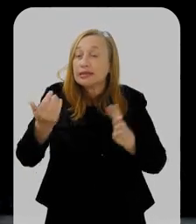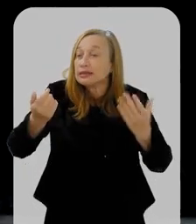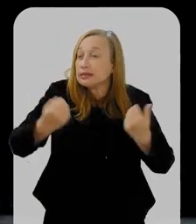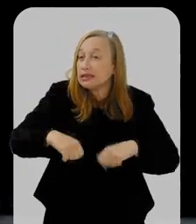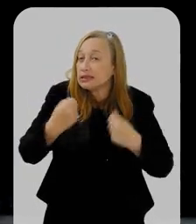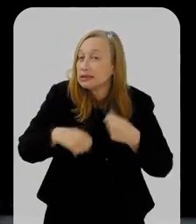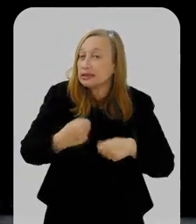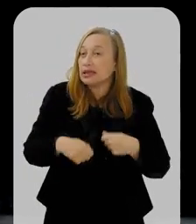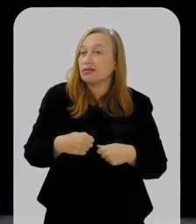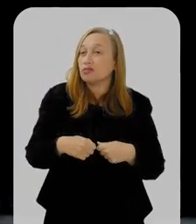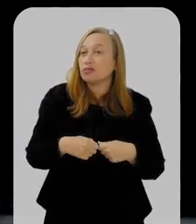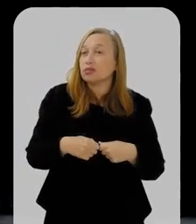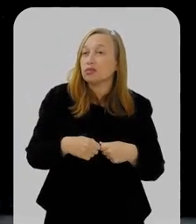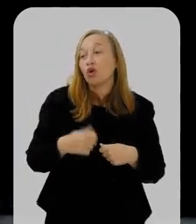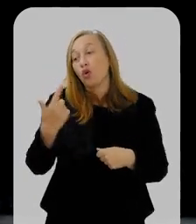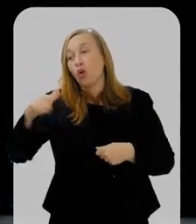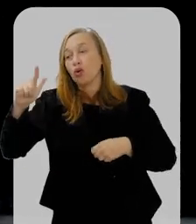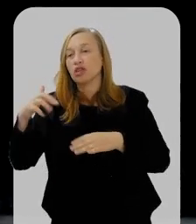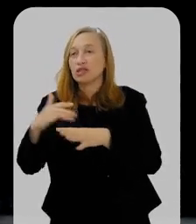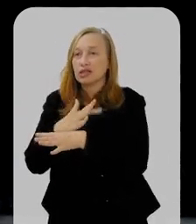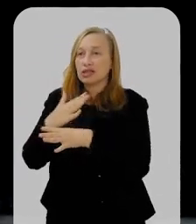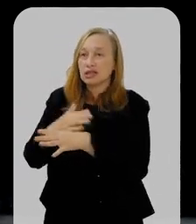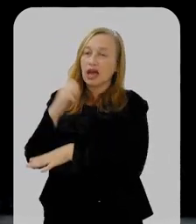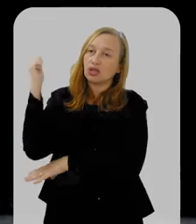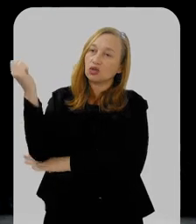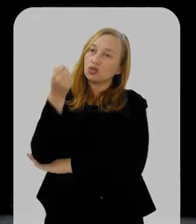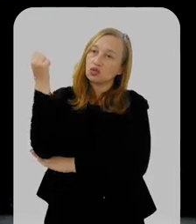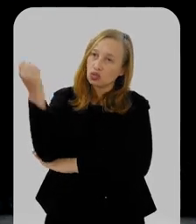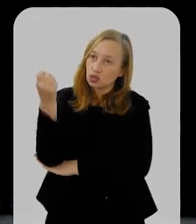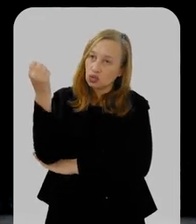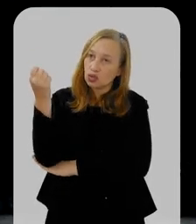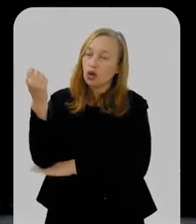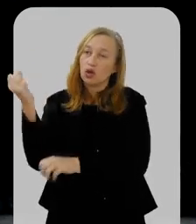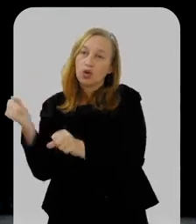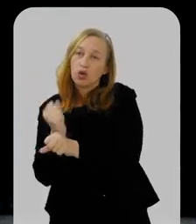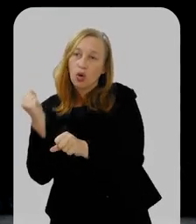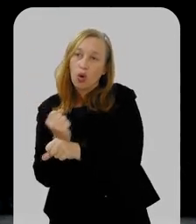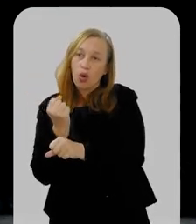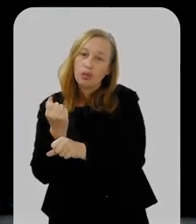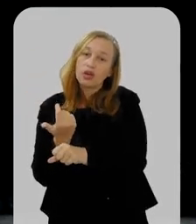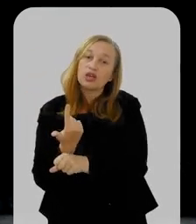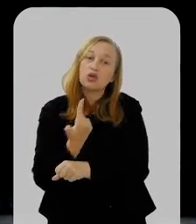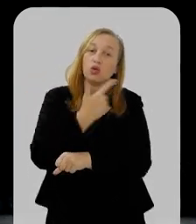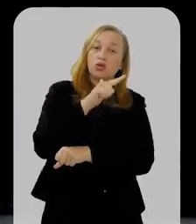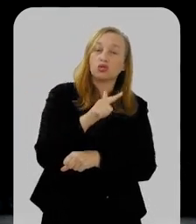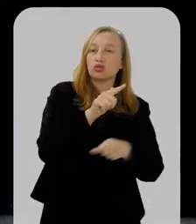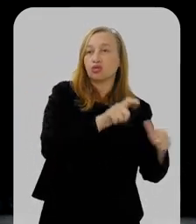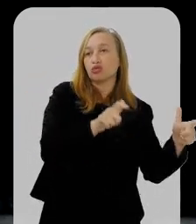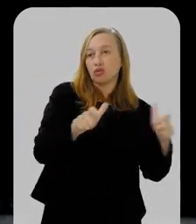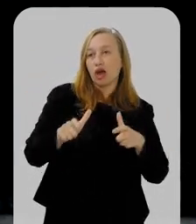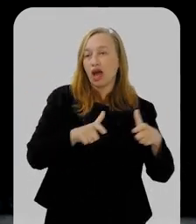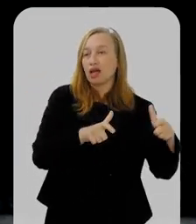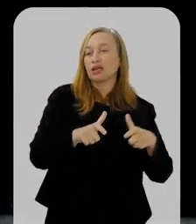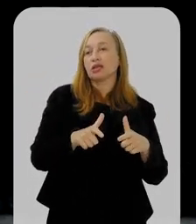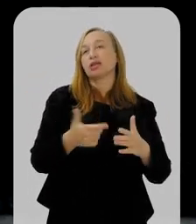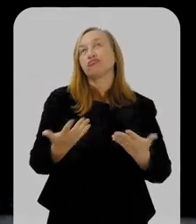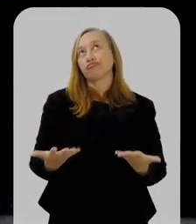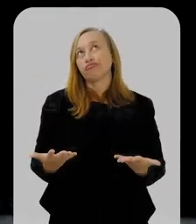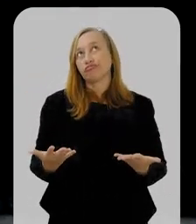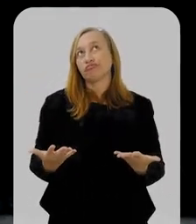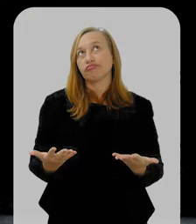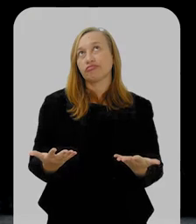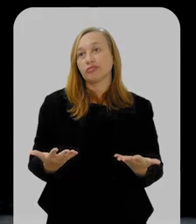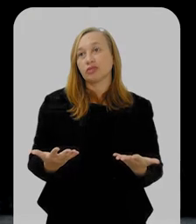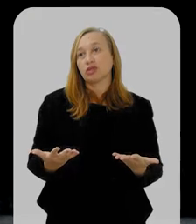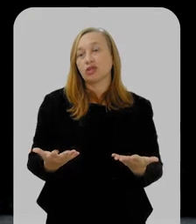Dessa necessidade de que talvez outras cidades aí no sul tenham que ser reconstruídas em outras localidades, né? E aí leva Sim.